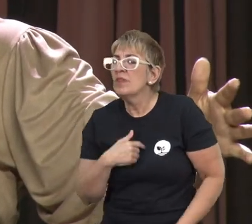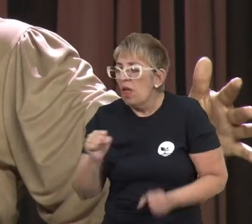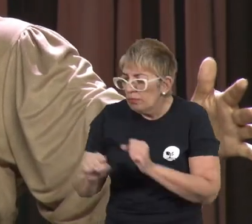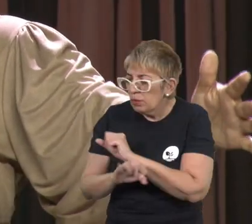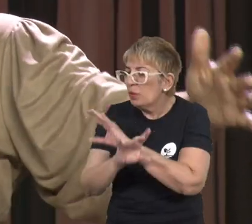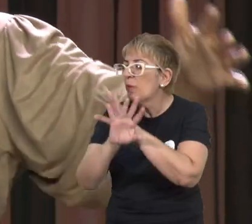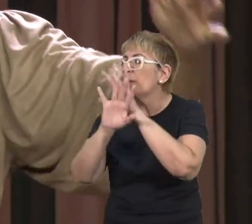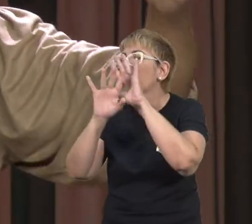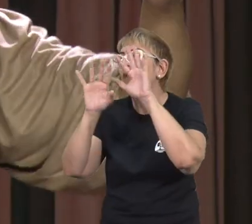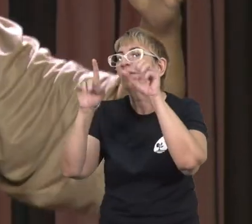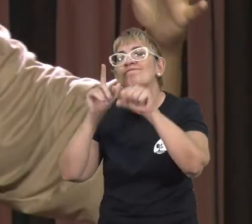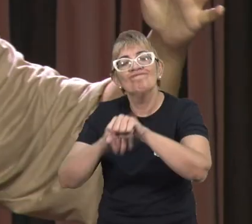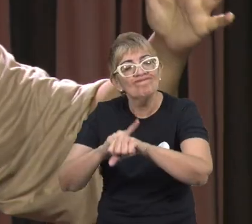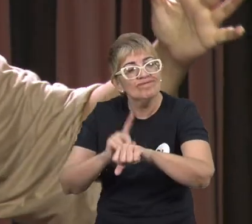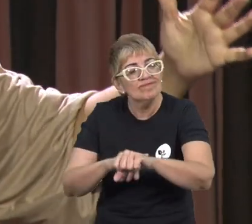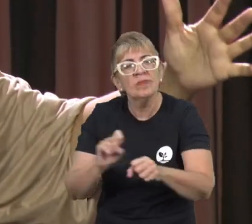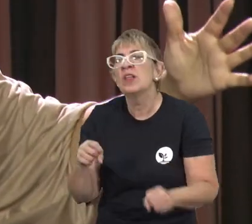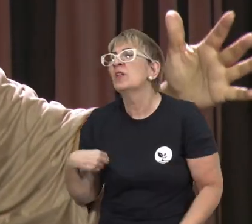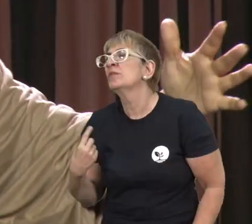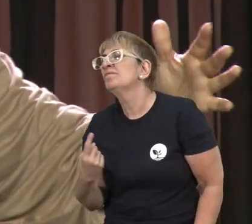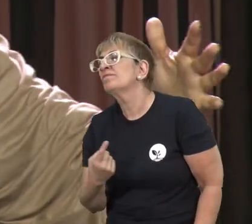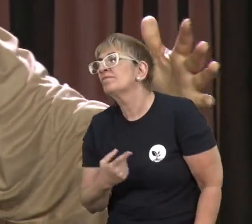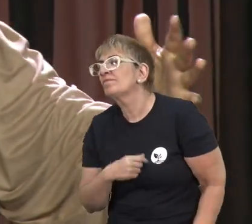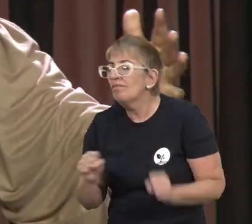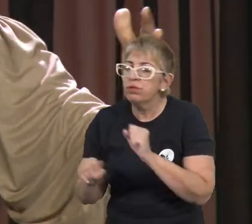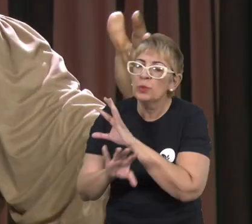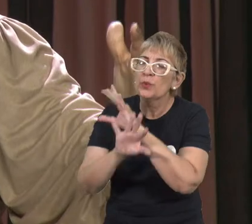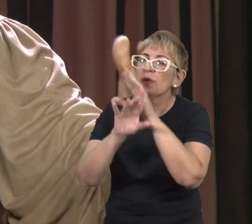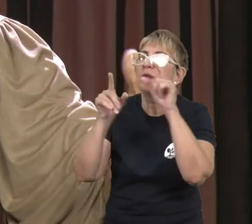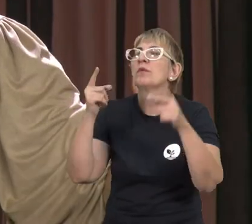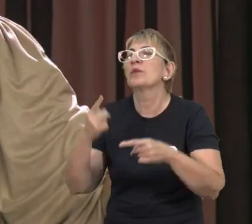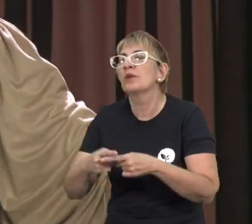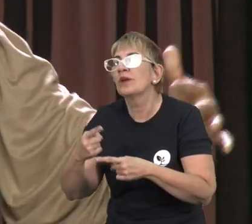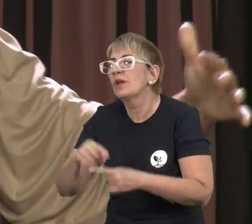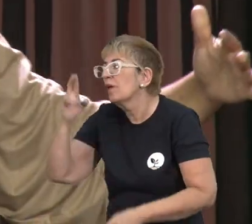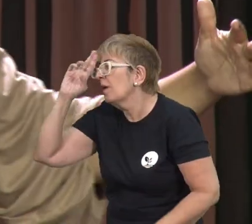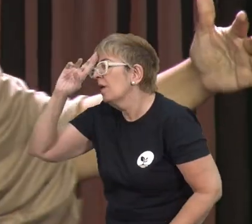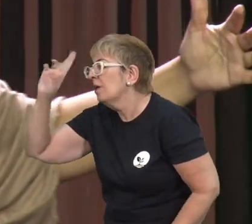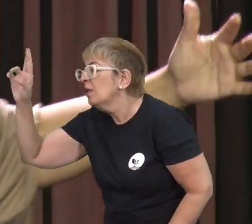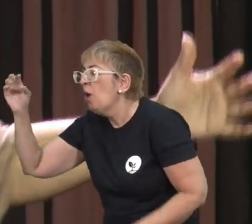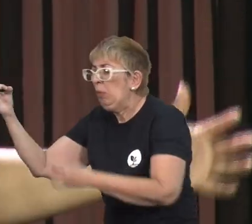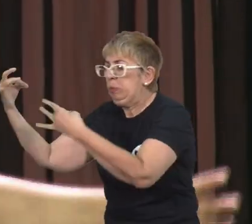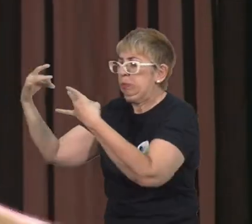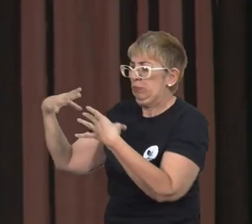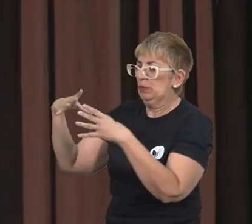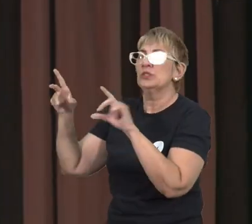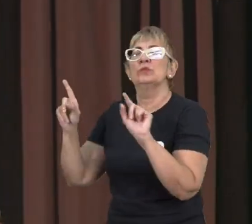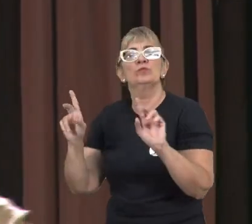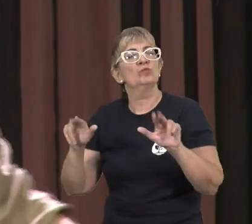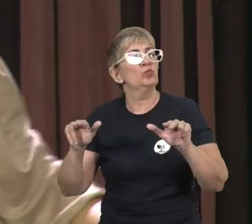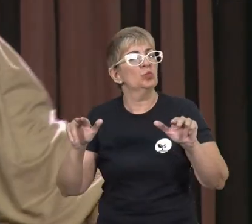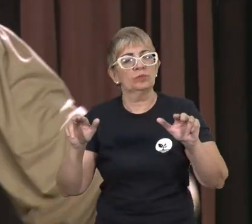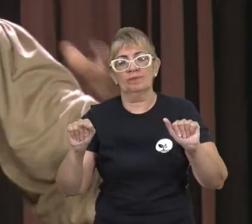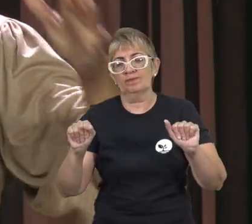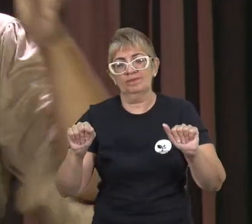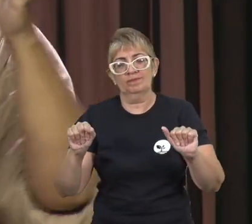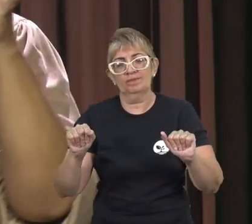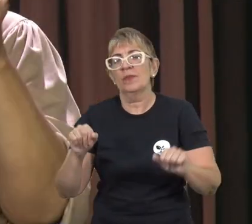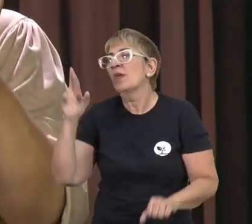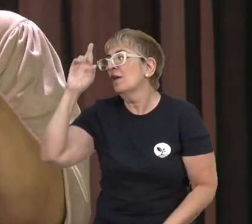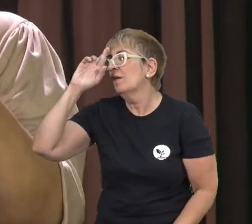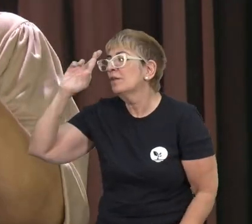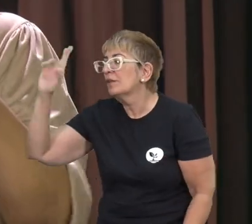Pai. Nós te glorificamos porque o Senhor não nos deixou, o Senhor não desistiu de nós, mas o